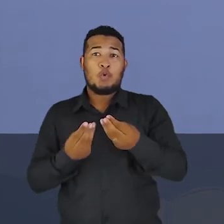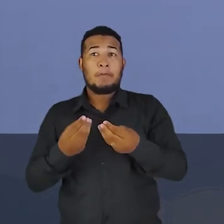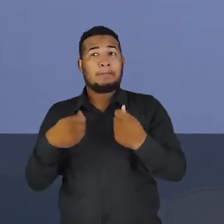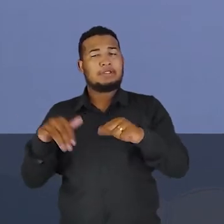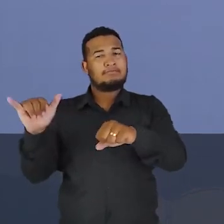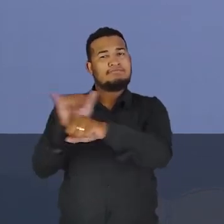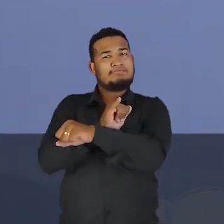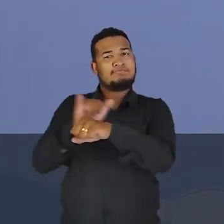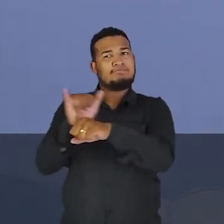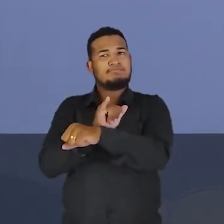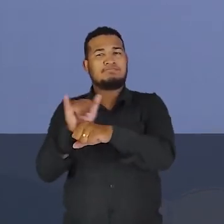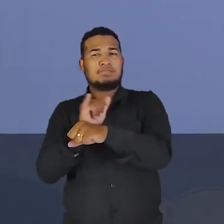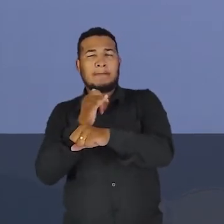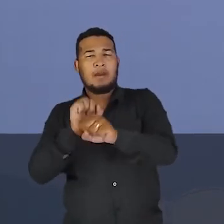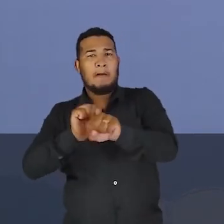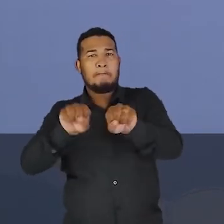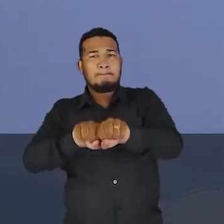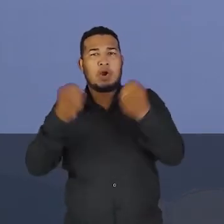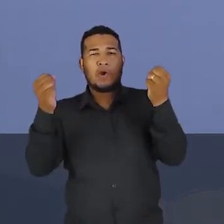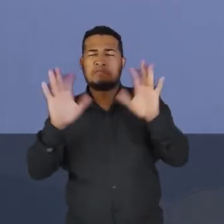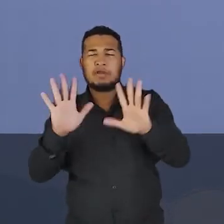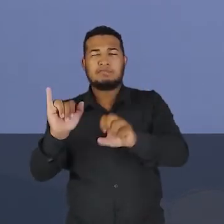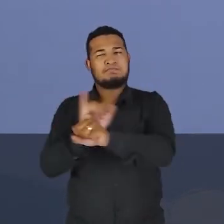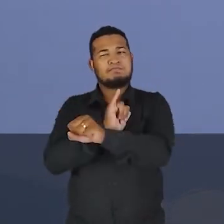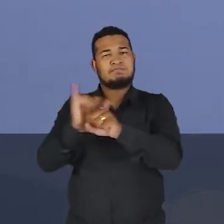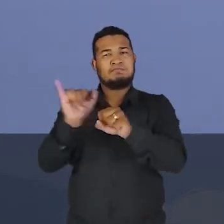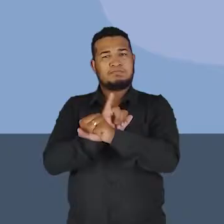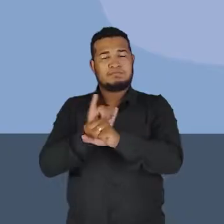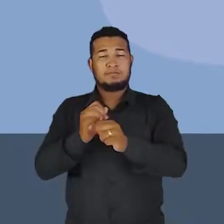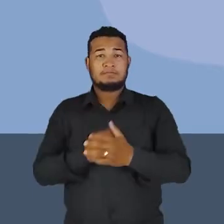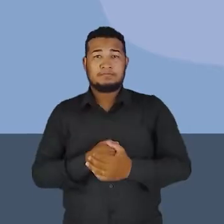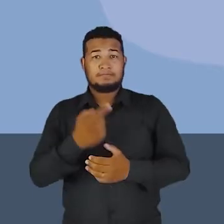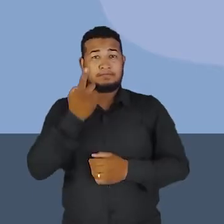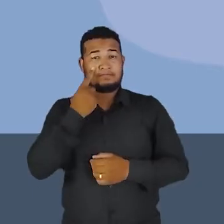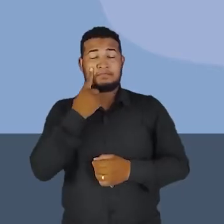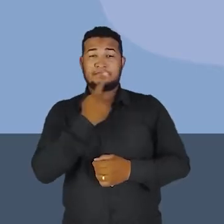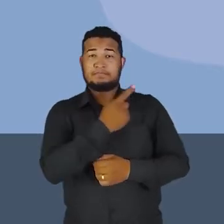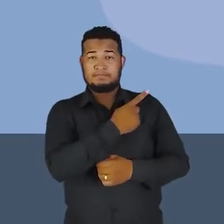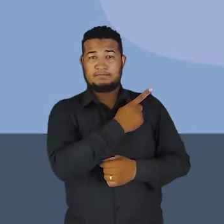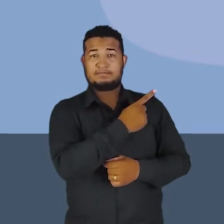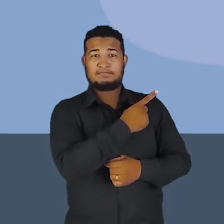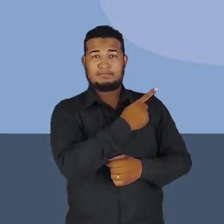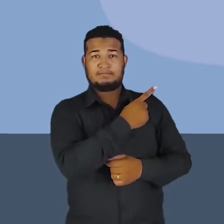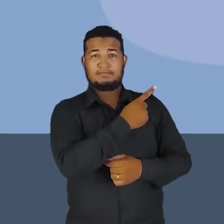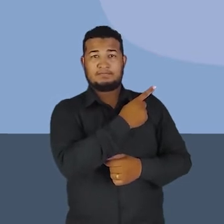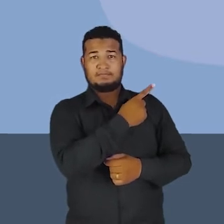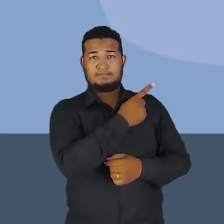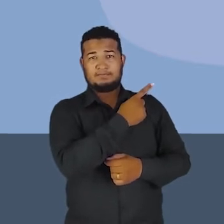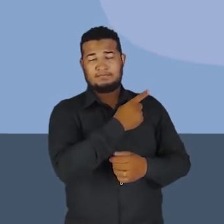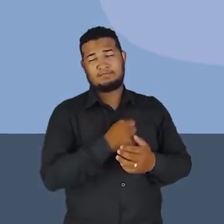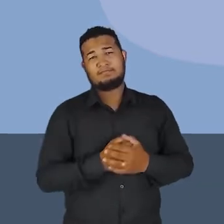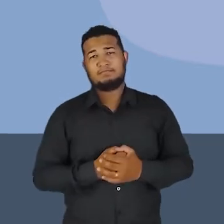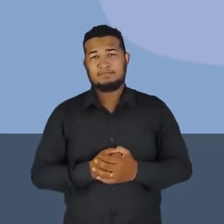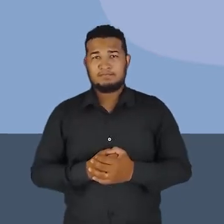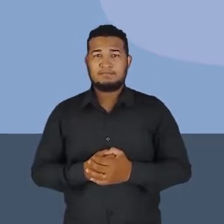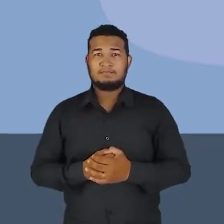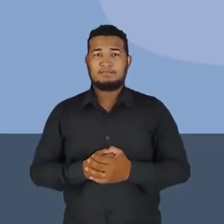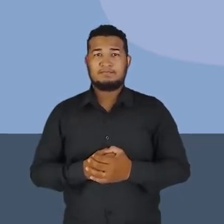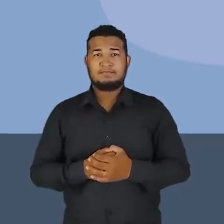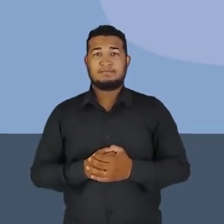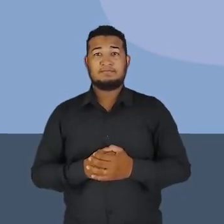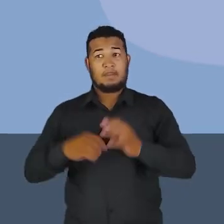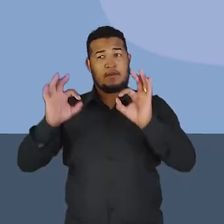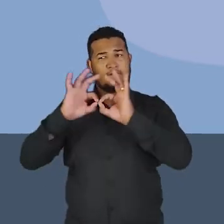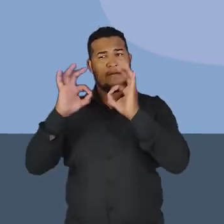sistema e não quebrar esse sistema. Queria que vocês olhassem as informações que estão na tela de vocês. A família como